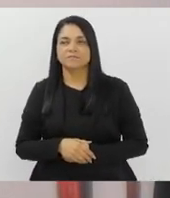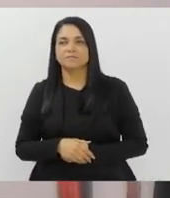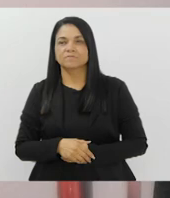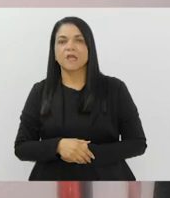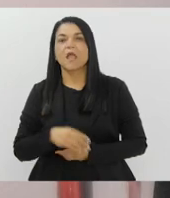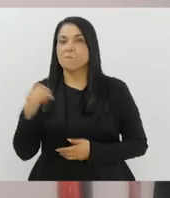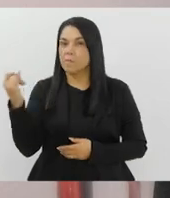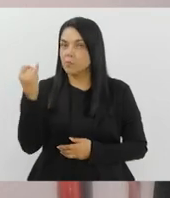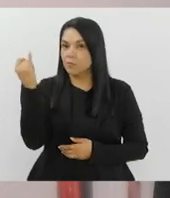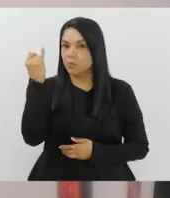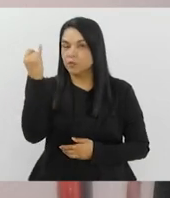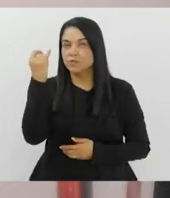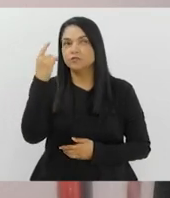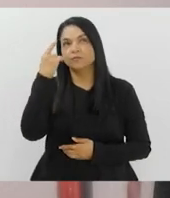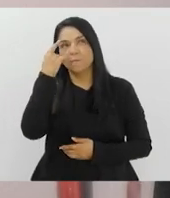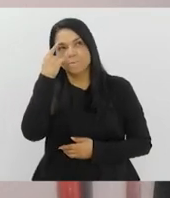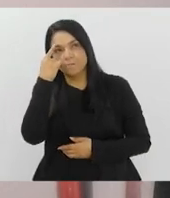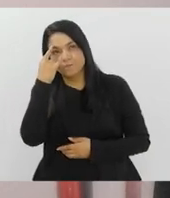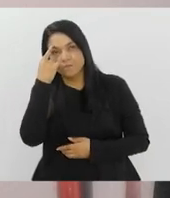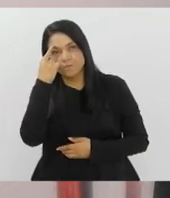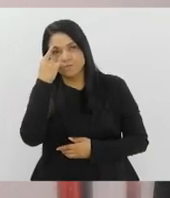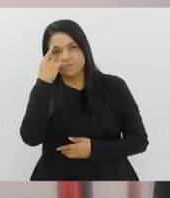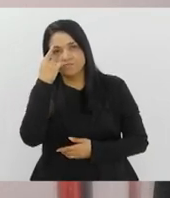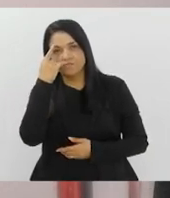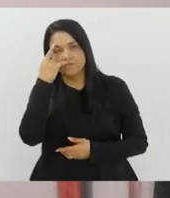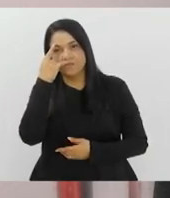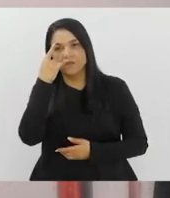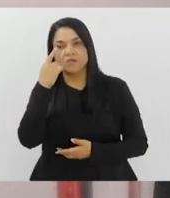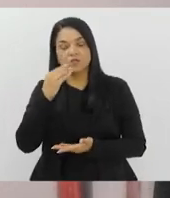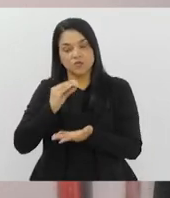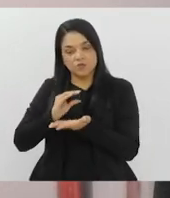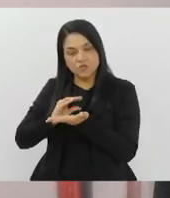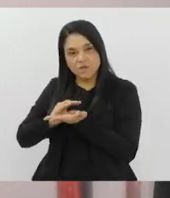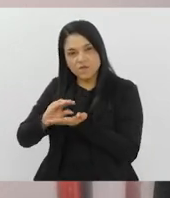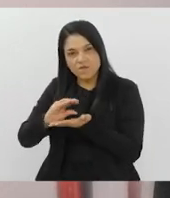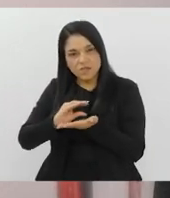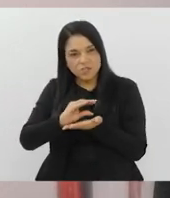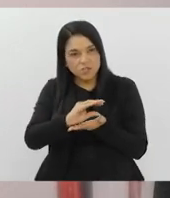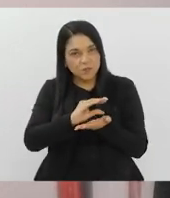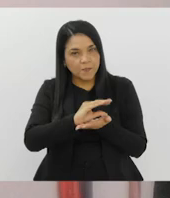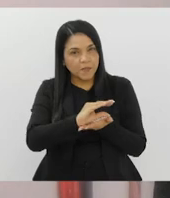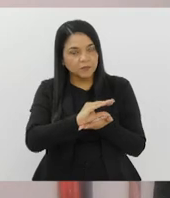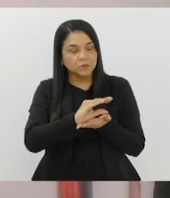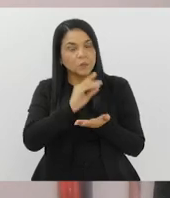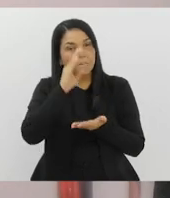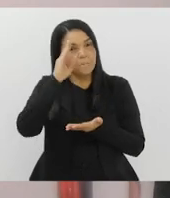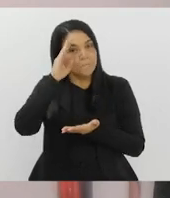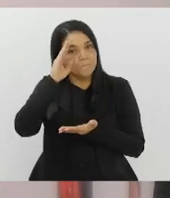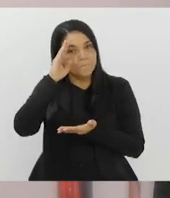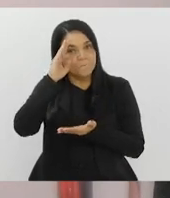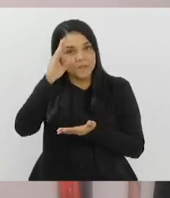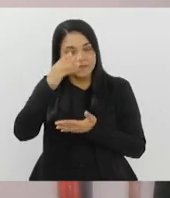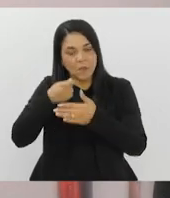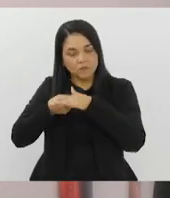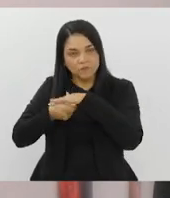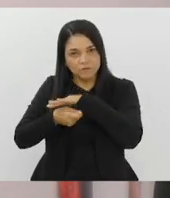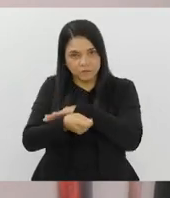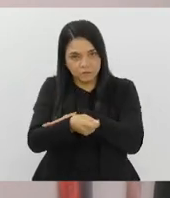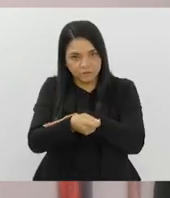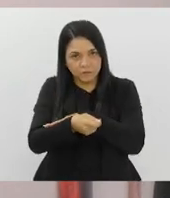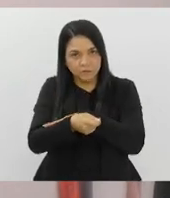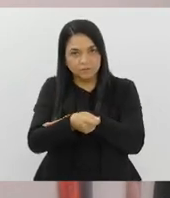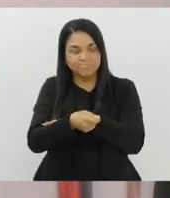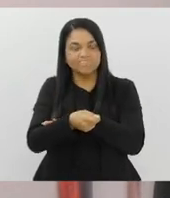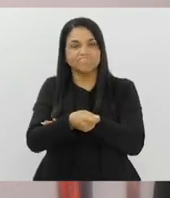seria importante a gente pensar, né, que os nossos investimentos primeiros, principais, mas não únicos, né, mas prioritários,